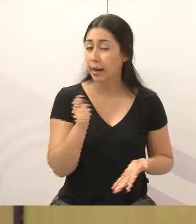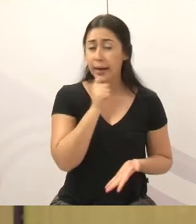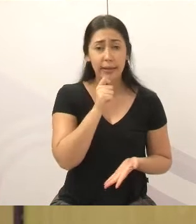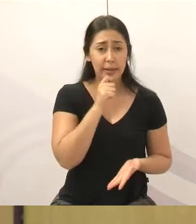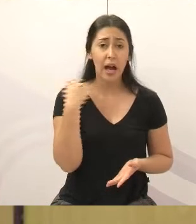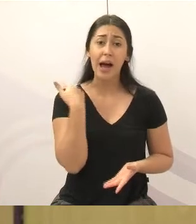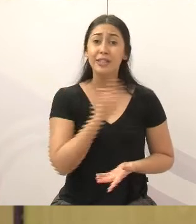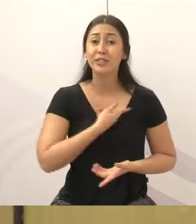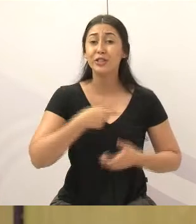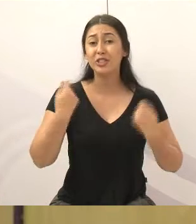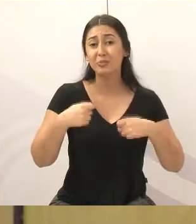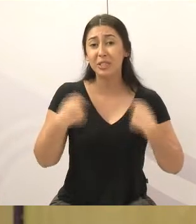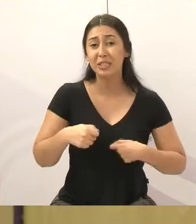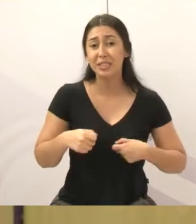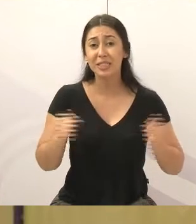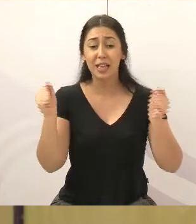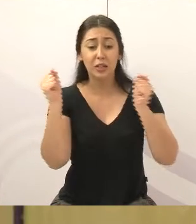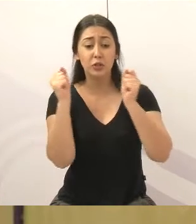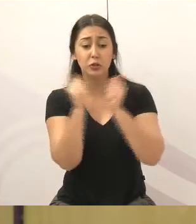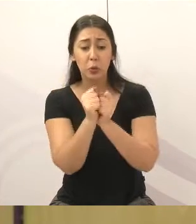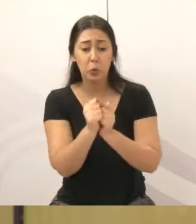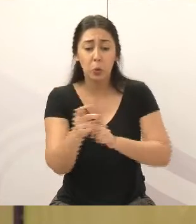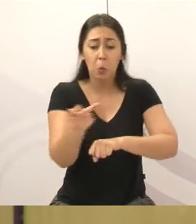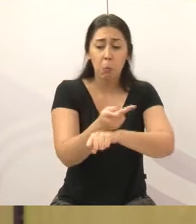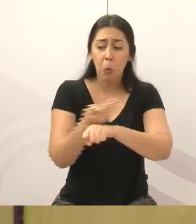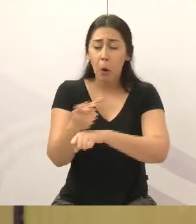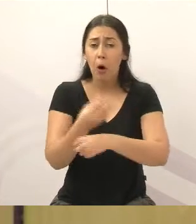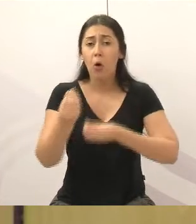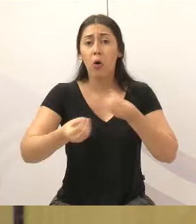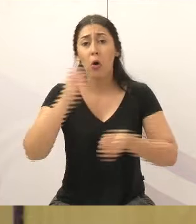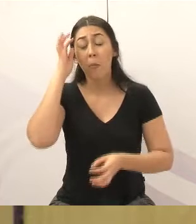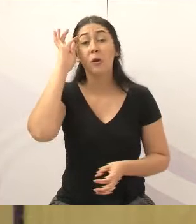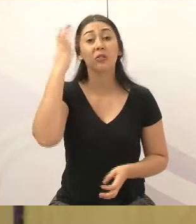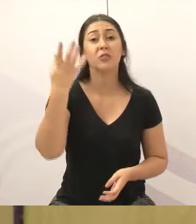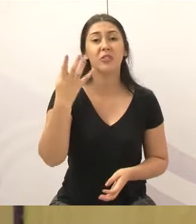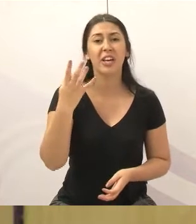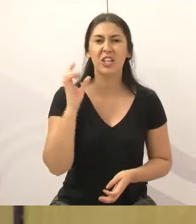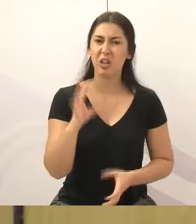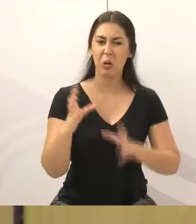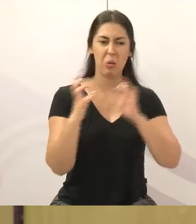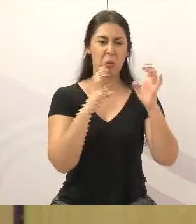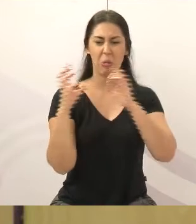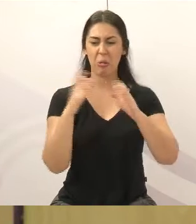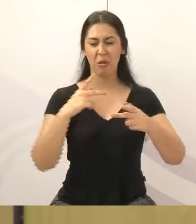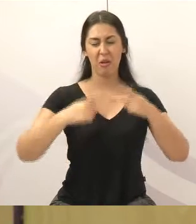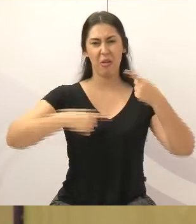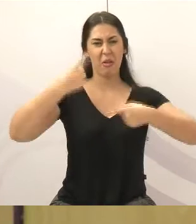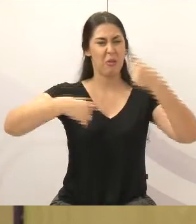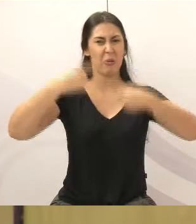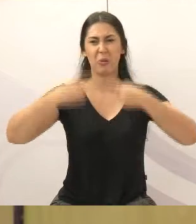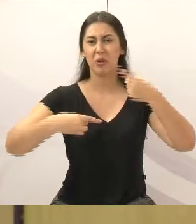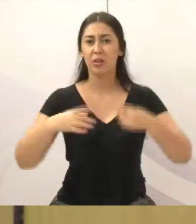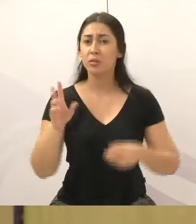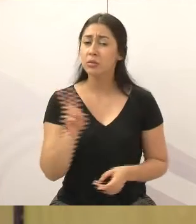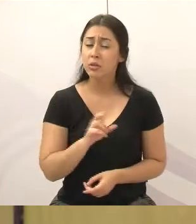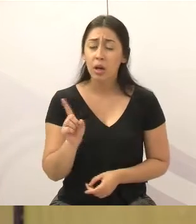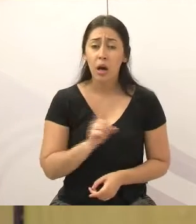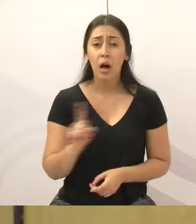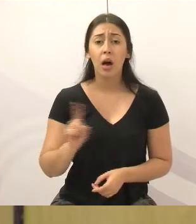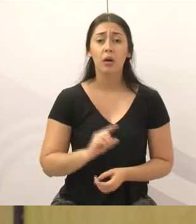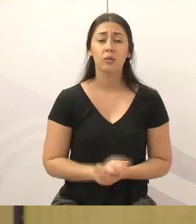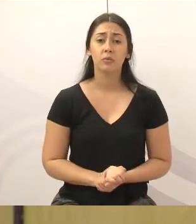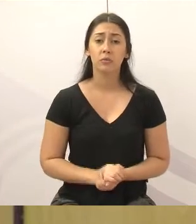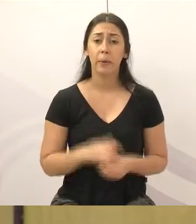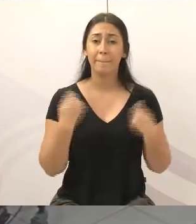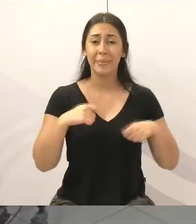ficar discutindo, né, dentro de uma sociedade que não consegue chegar no objetivo comum, que é frear aí a contaminação das